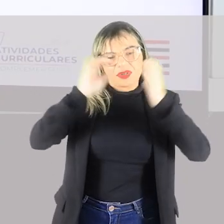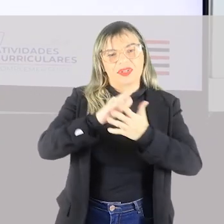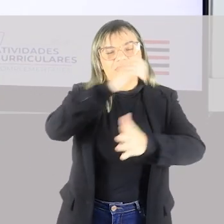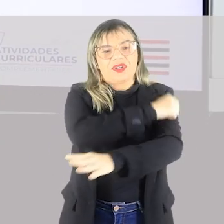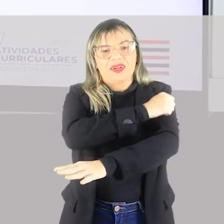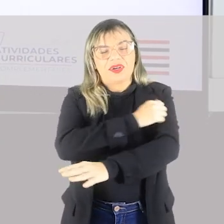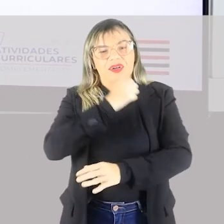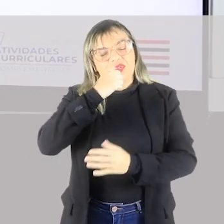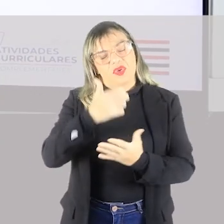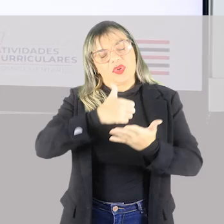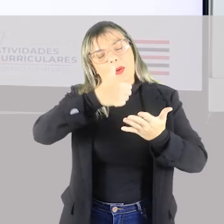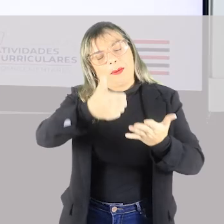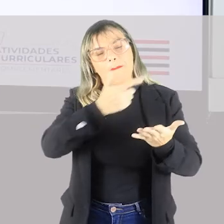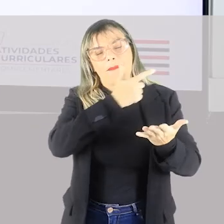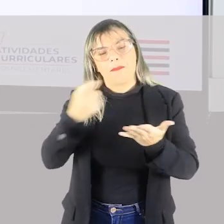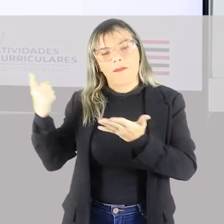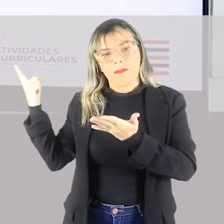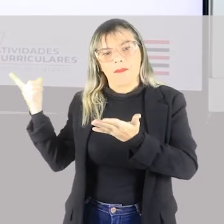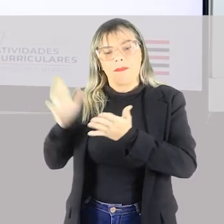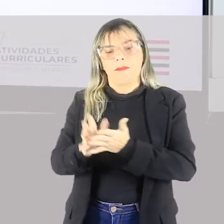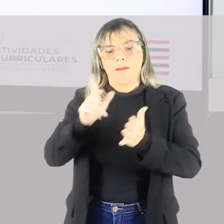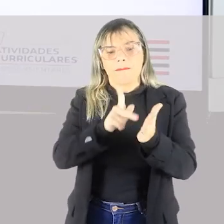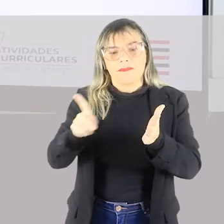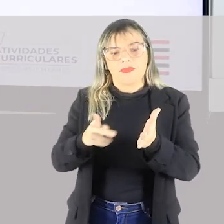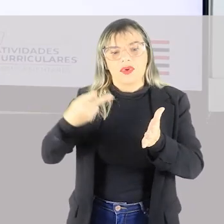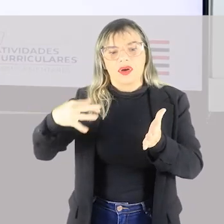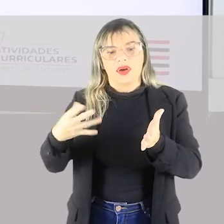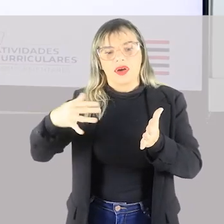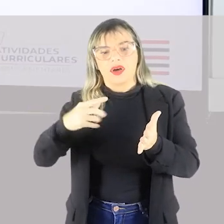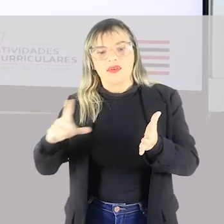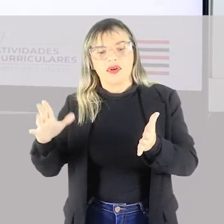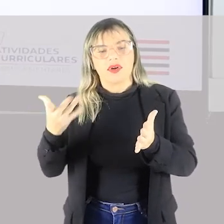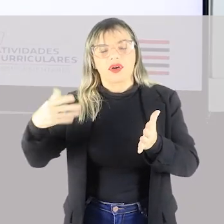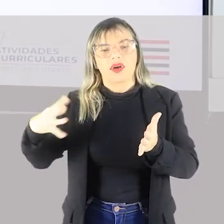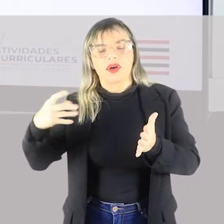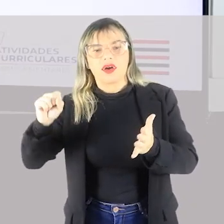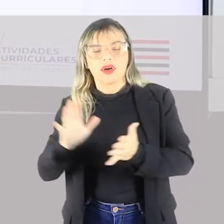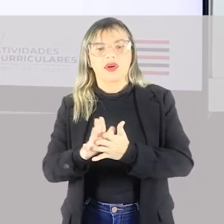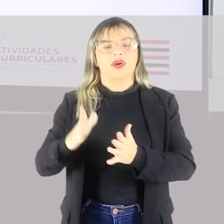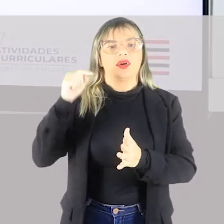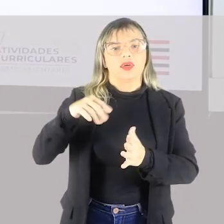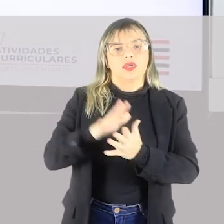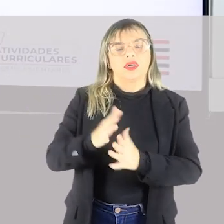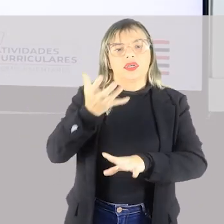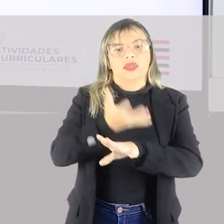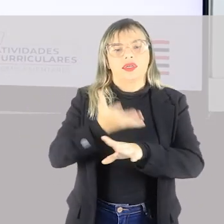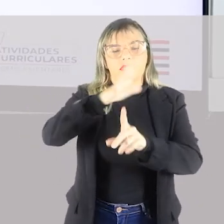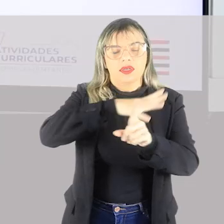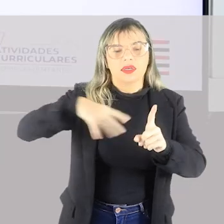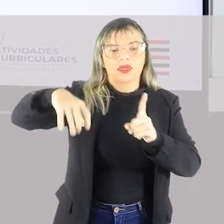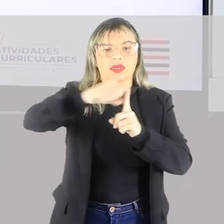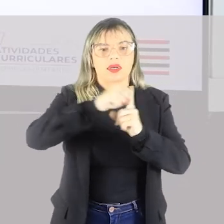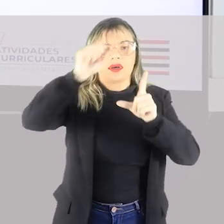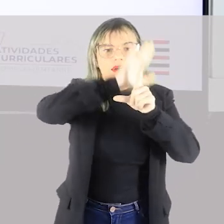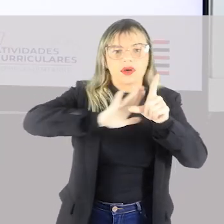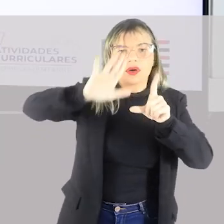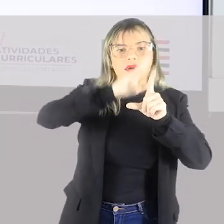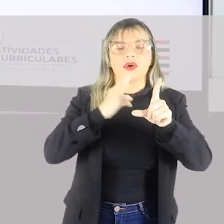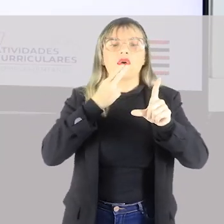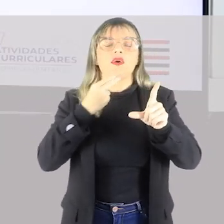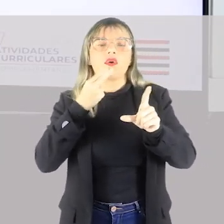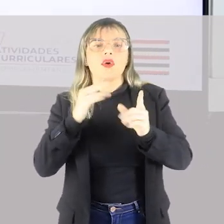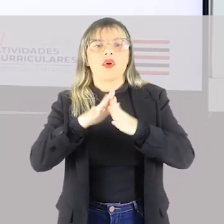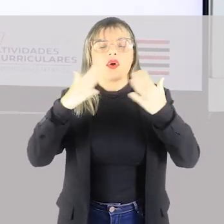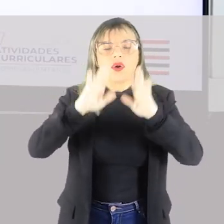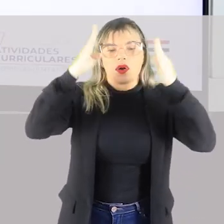E aí galera, tudo bem? Aqui com vocês é o professor Rafael Carlos, de Sociologia, da plataforma Gonçalves Dias. E a gente está aqui para falar